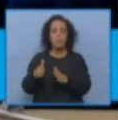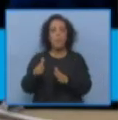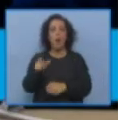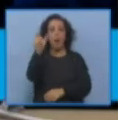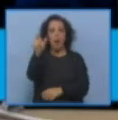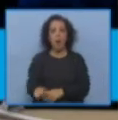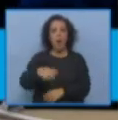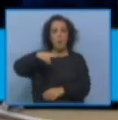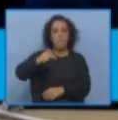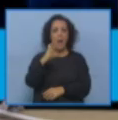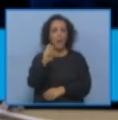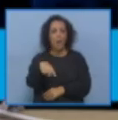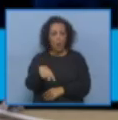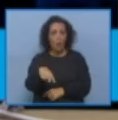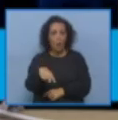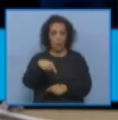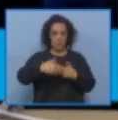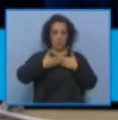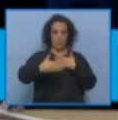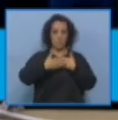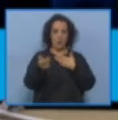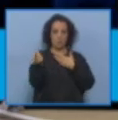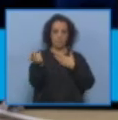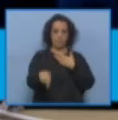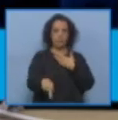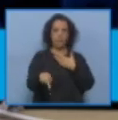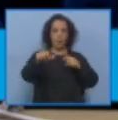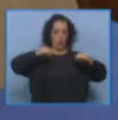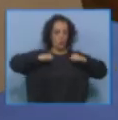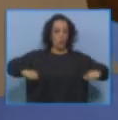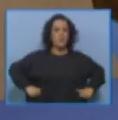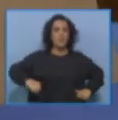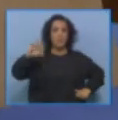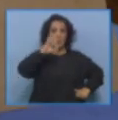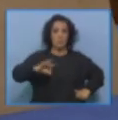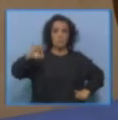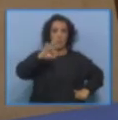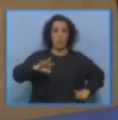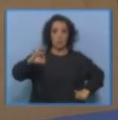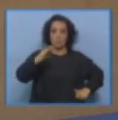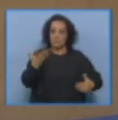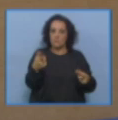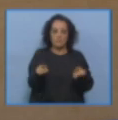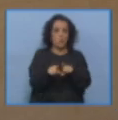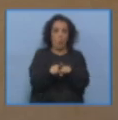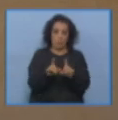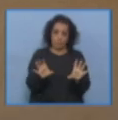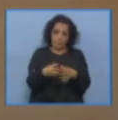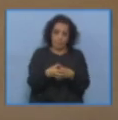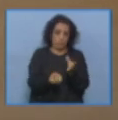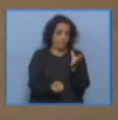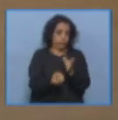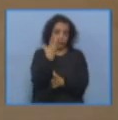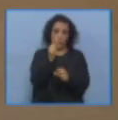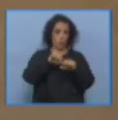que ele teve em mãos esta semana, os coletes amarelos não são mais do que um movimento natural